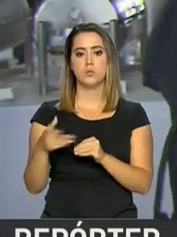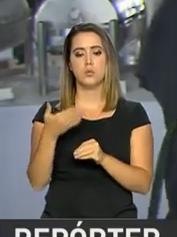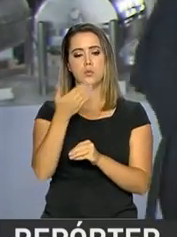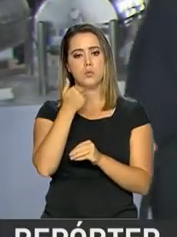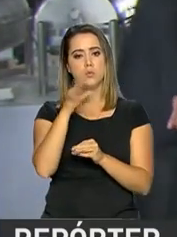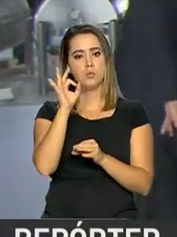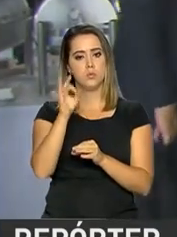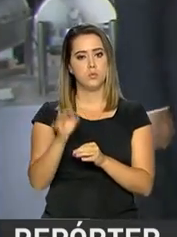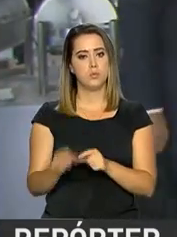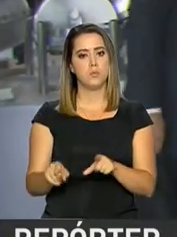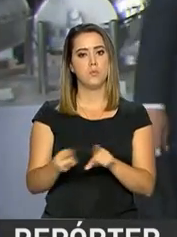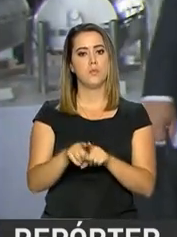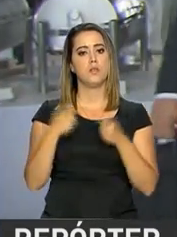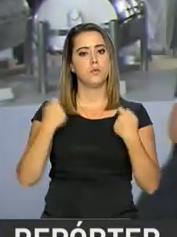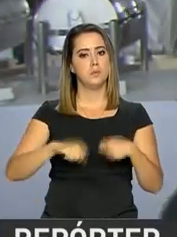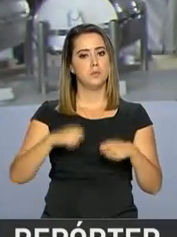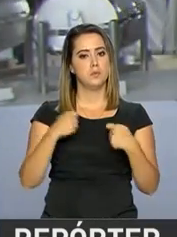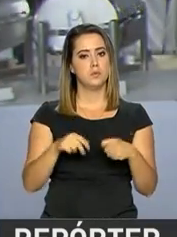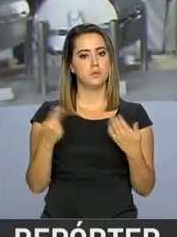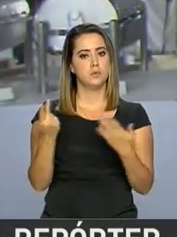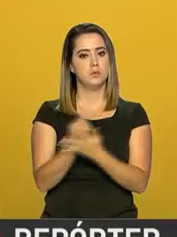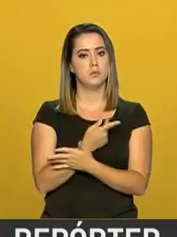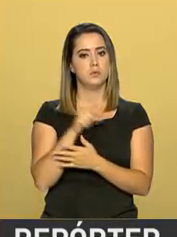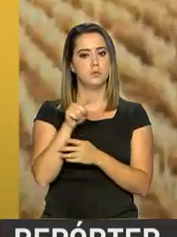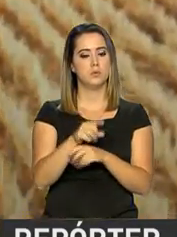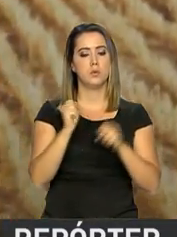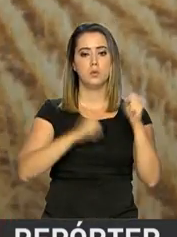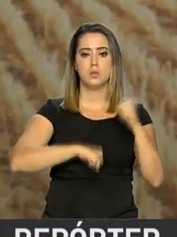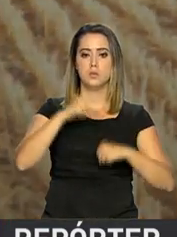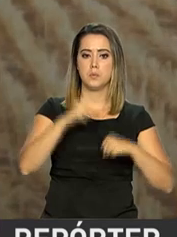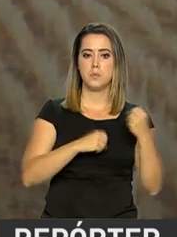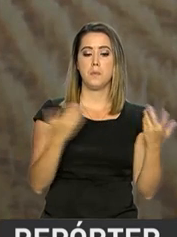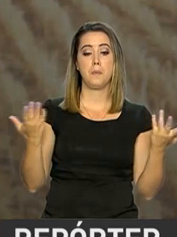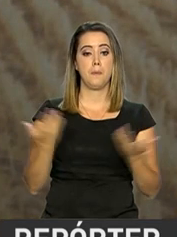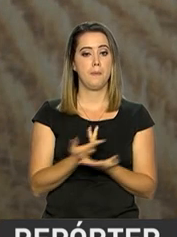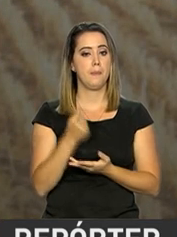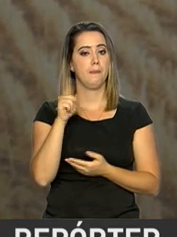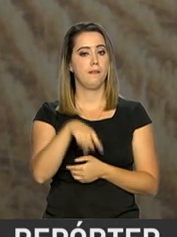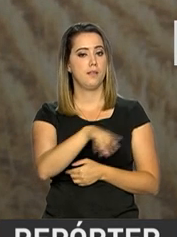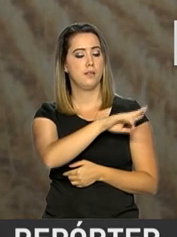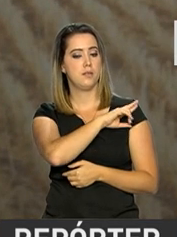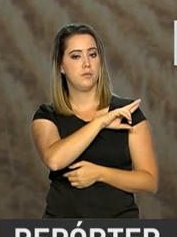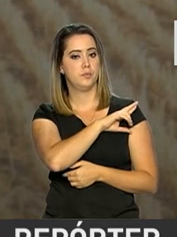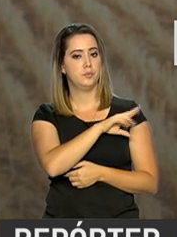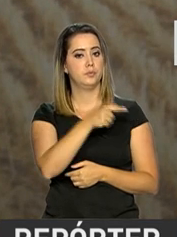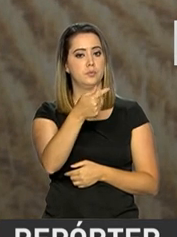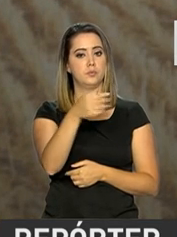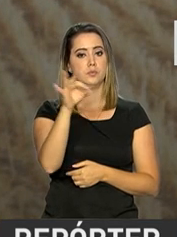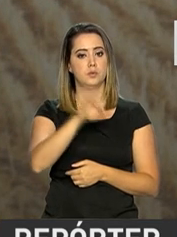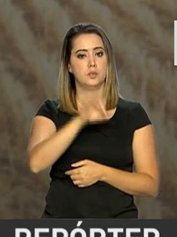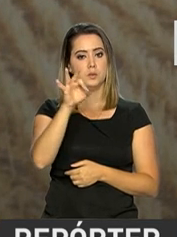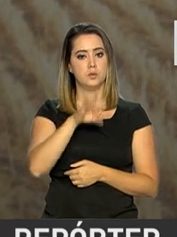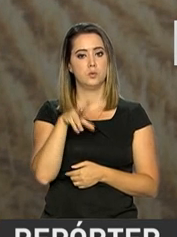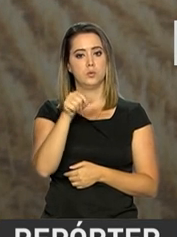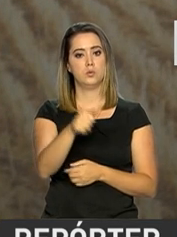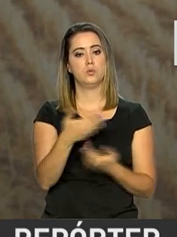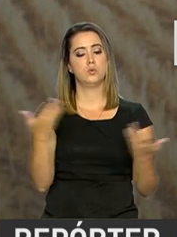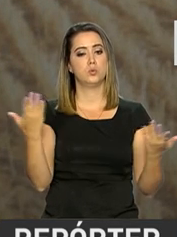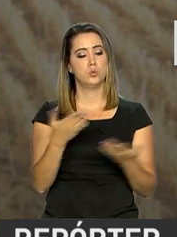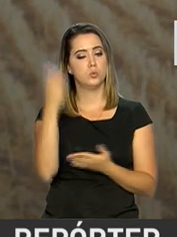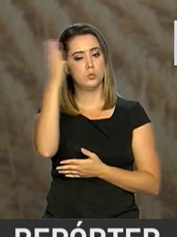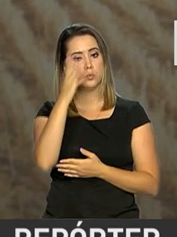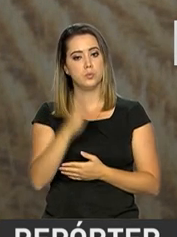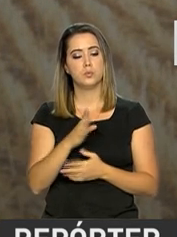alimentos e insumos que eles precisam para suas indústrias. O agronegócio brasileiro é responsável por quase 7% de todo o mercado